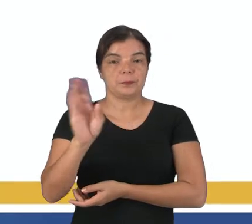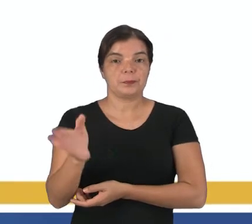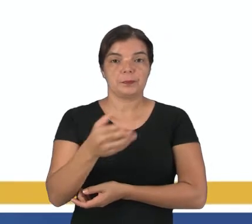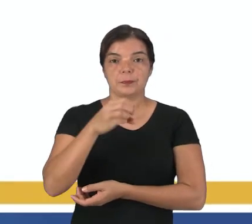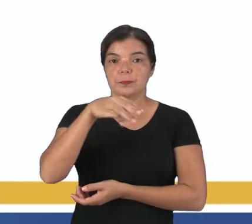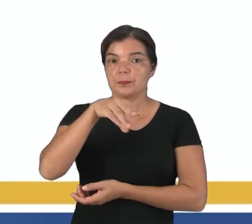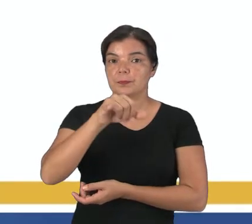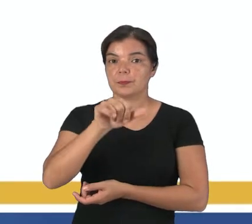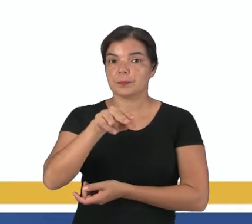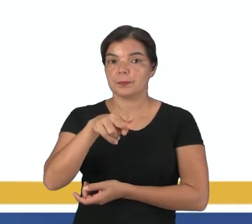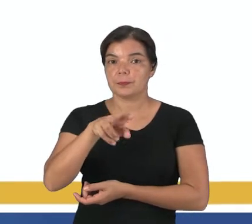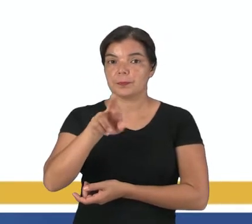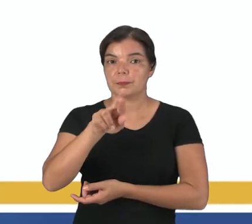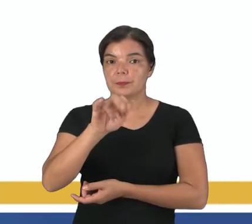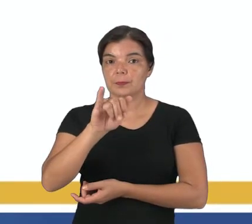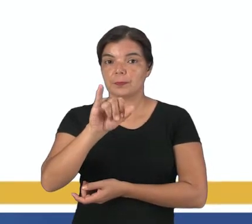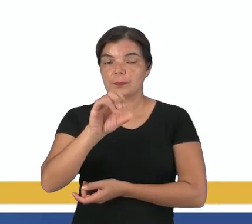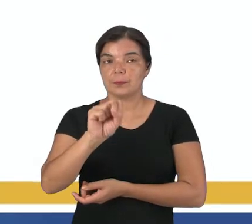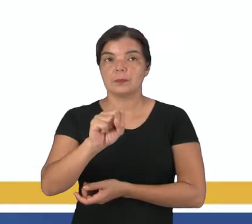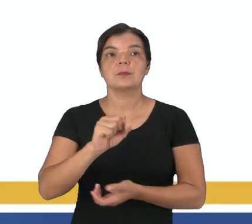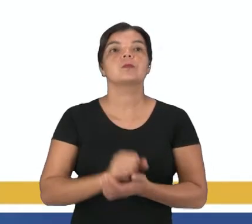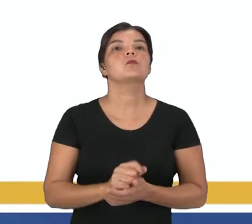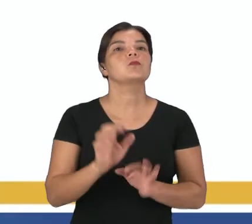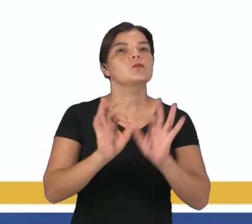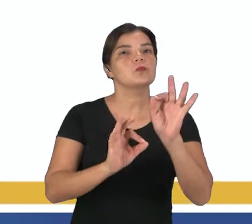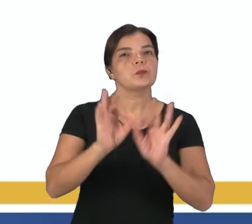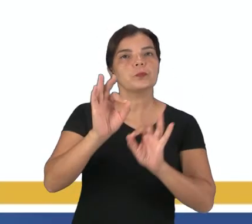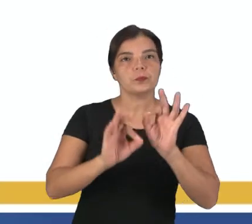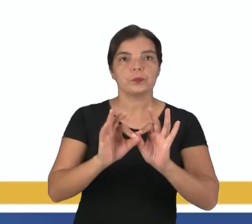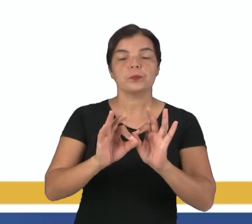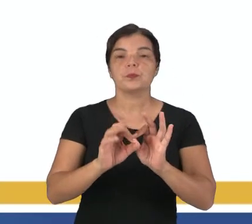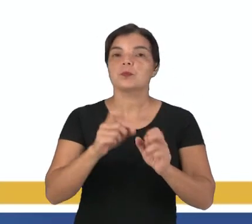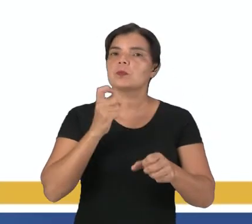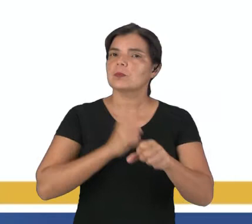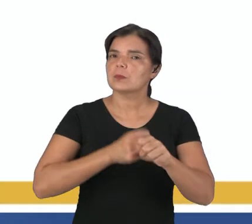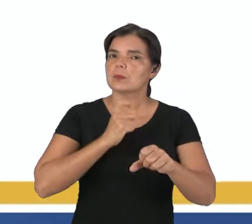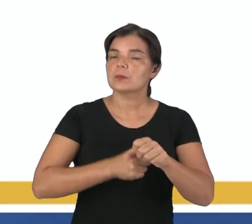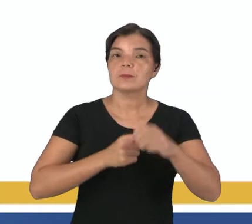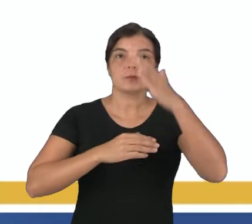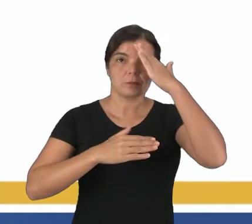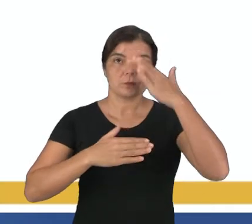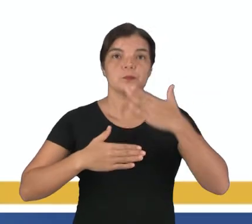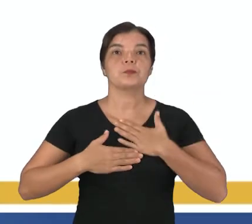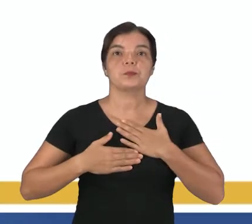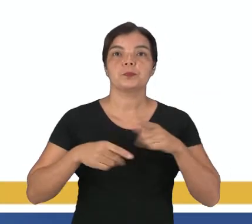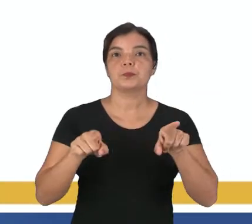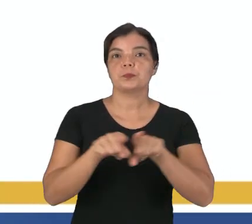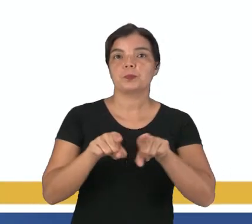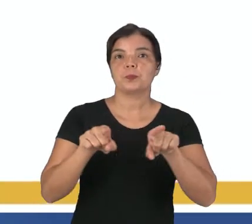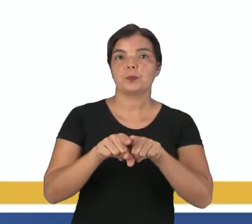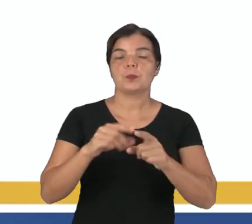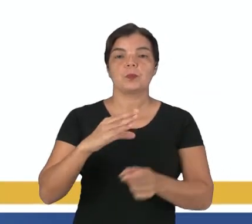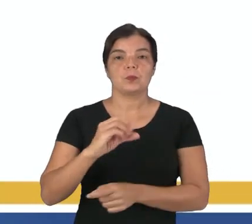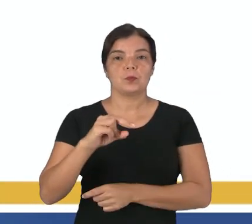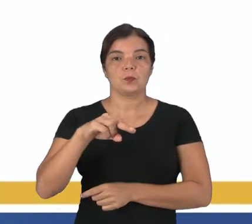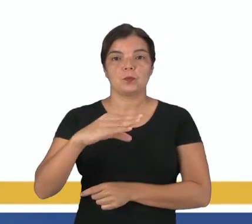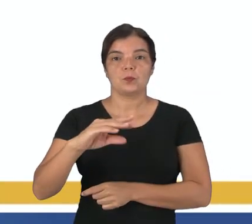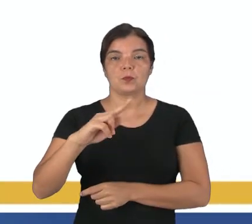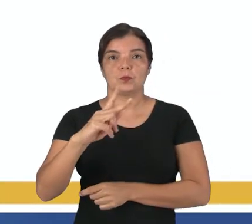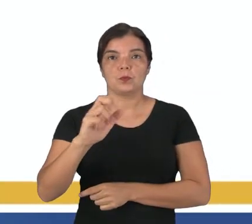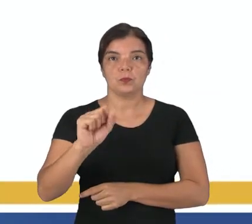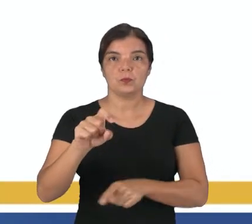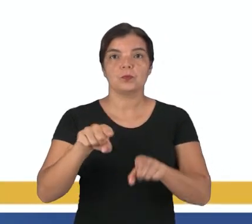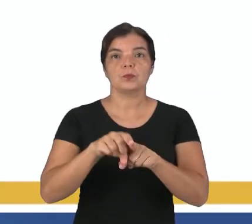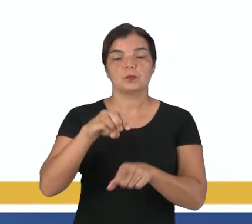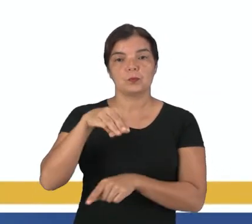temos também os sais minerais os sais minerais eles formam as partes mais duras dos seres vivos como por exemplo